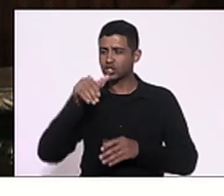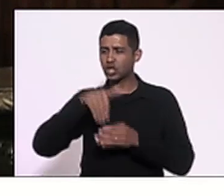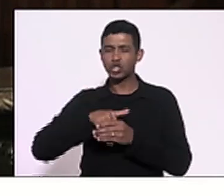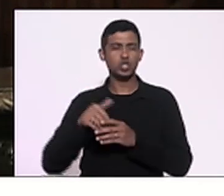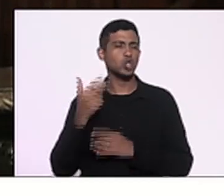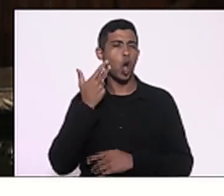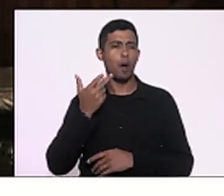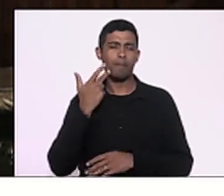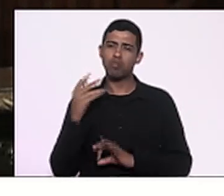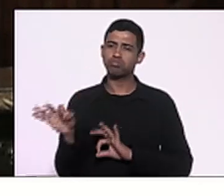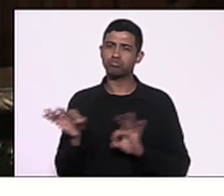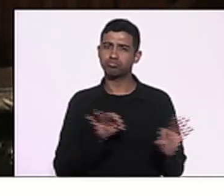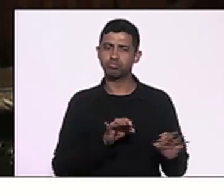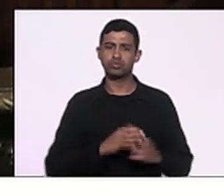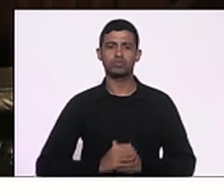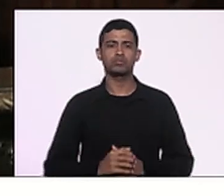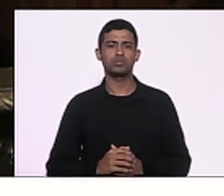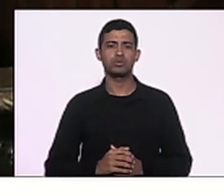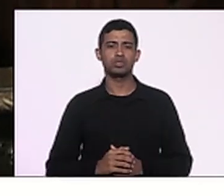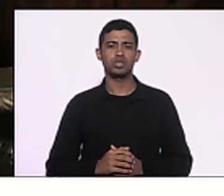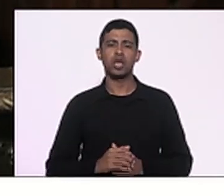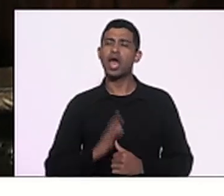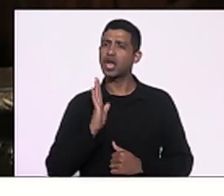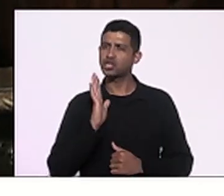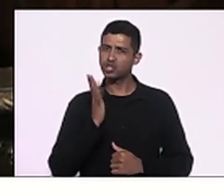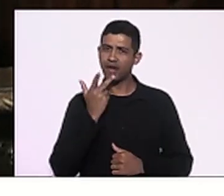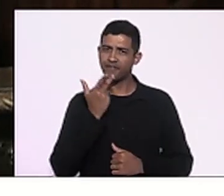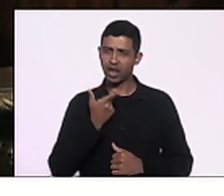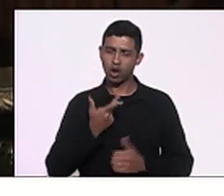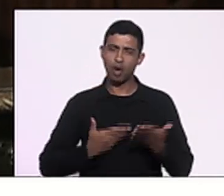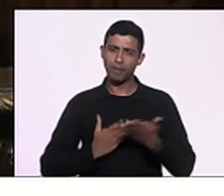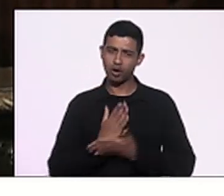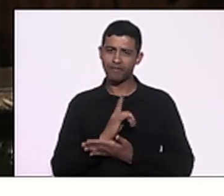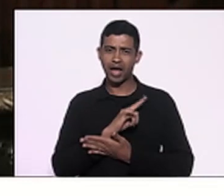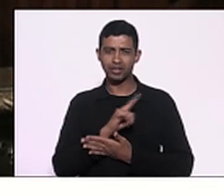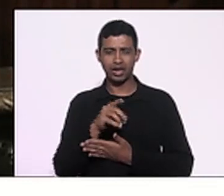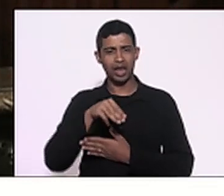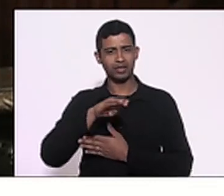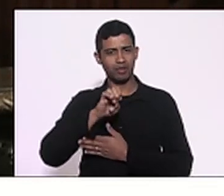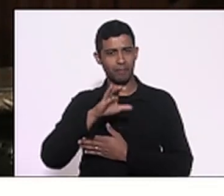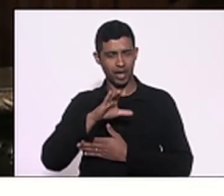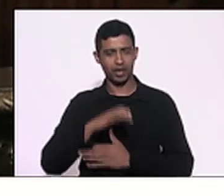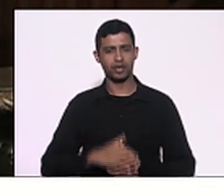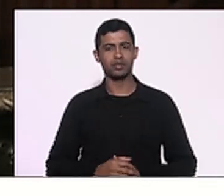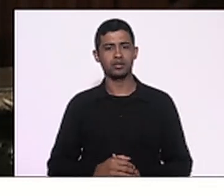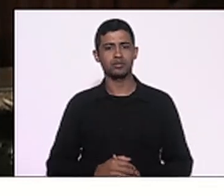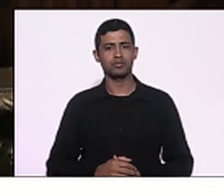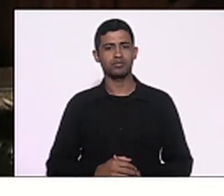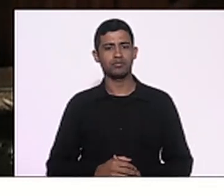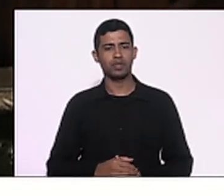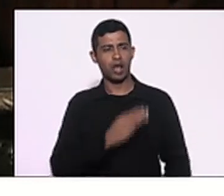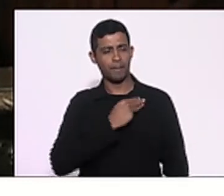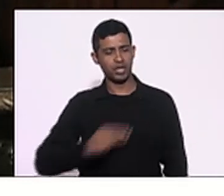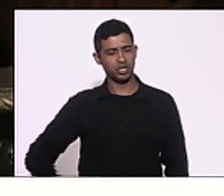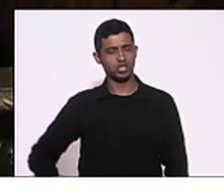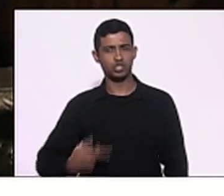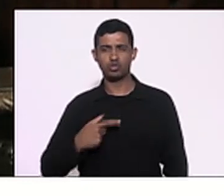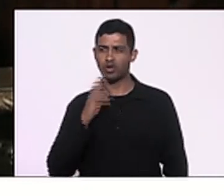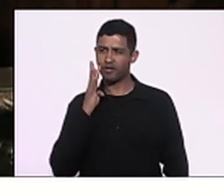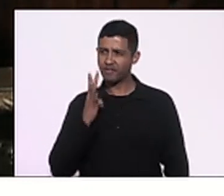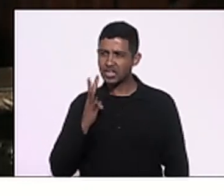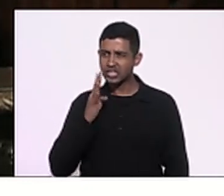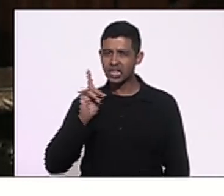Cardoso, é reitor biônico. Não é porque ele perdeu a eleição e ainda assim foi nomeado,